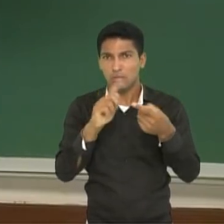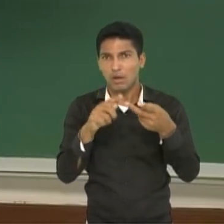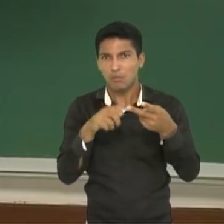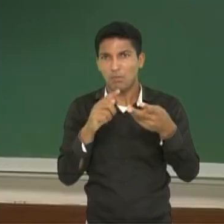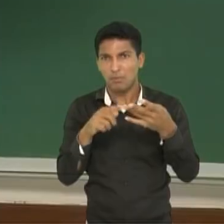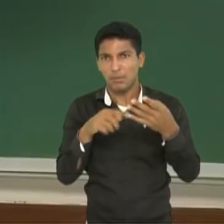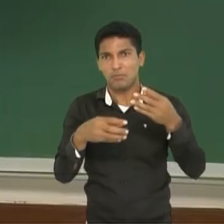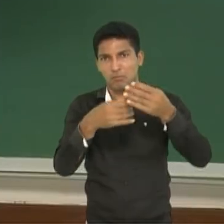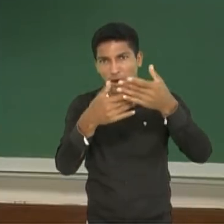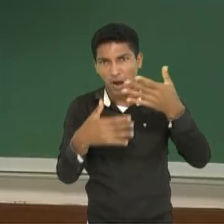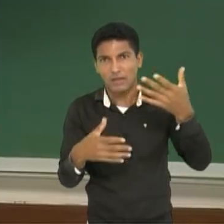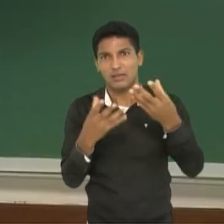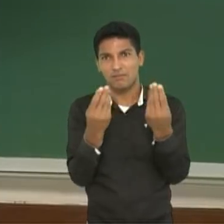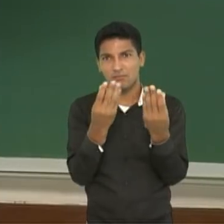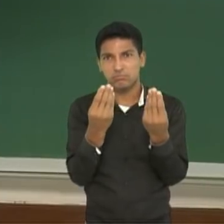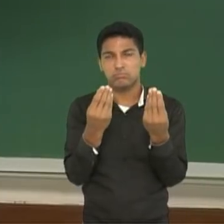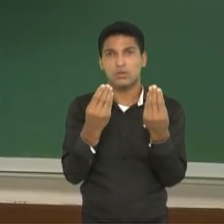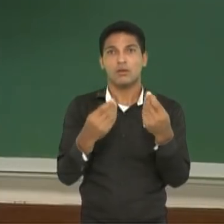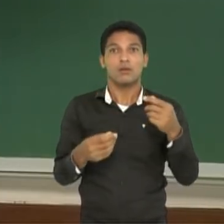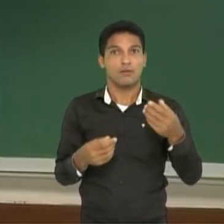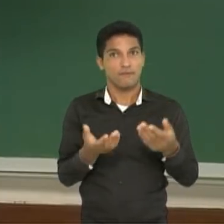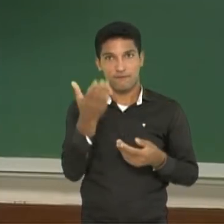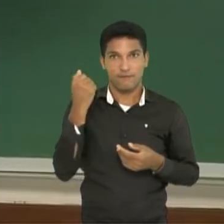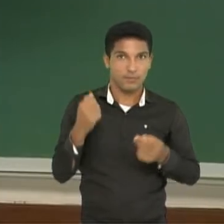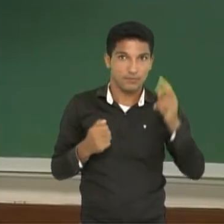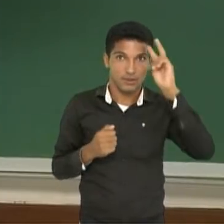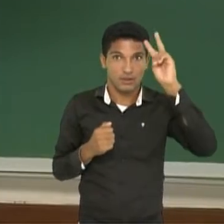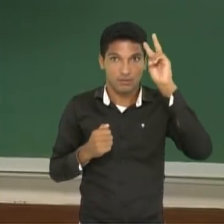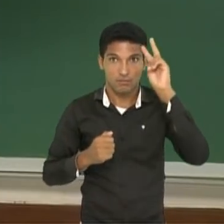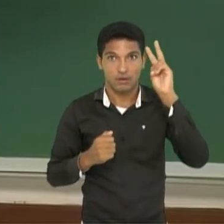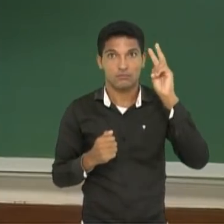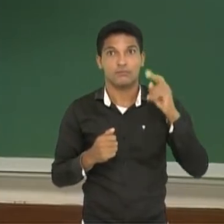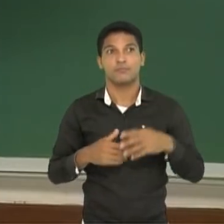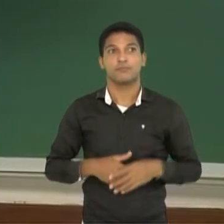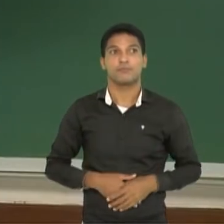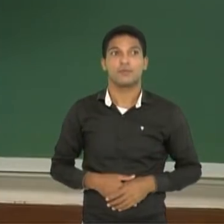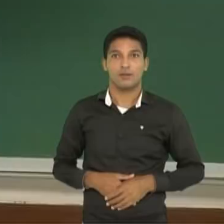esportes de marca? Vamos dar uma lembrada nisso então? Vamos, né,